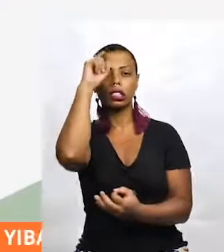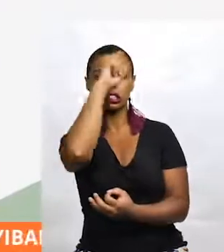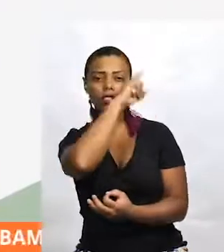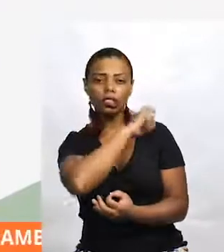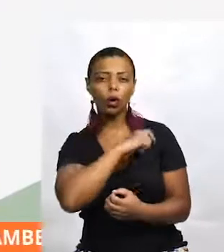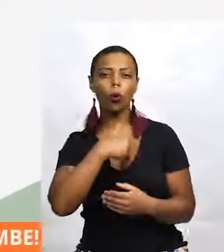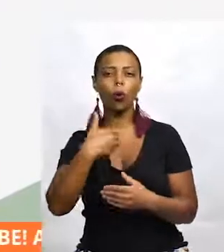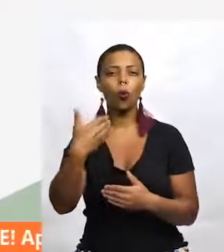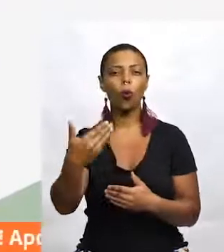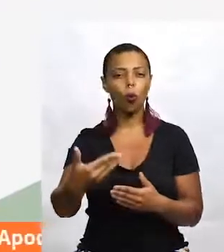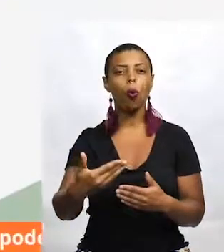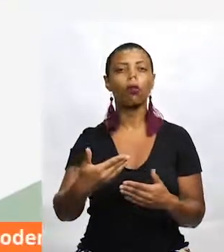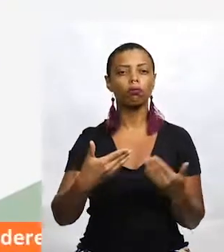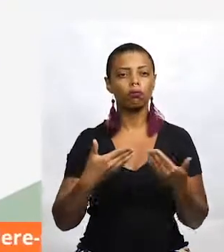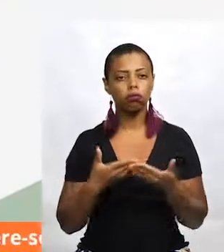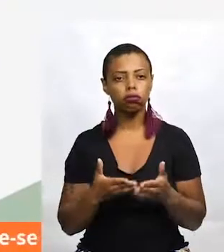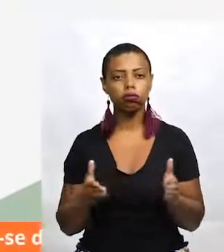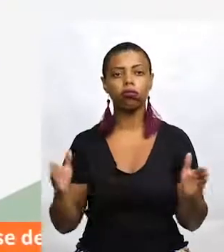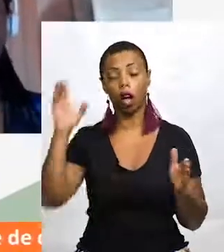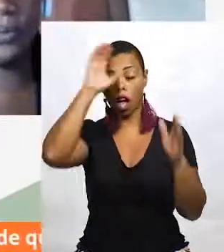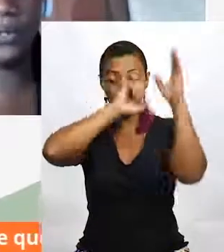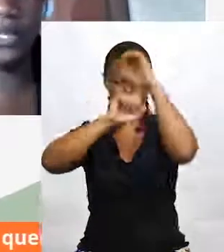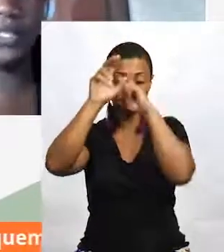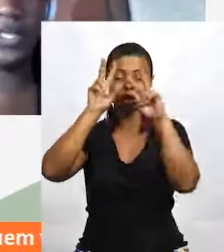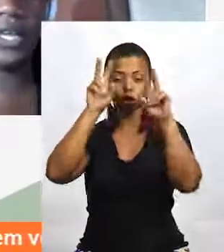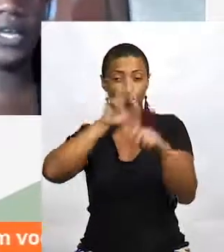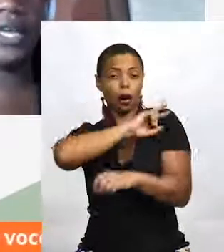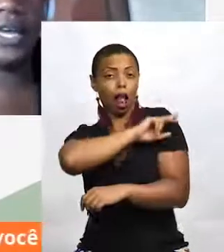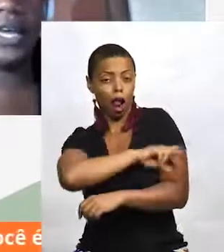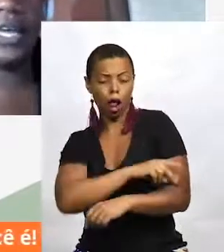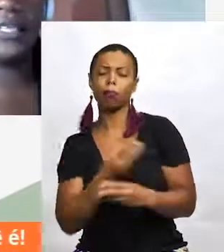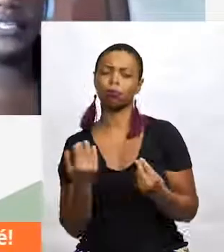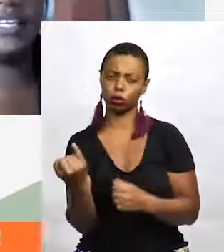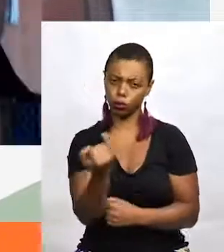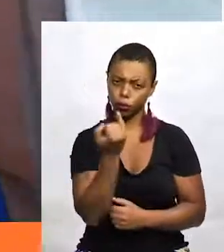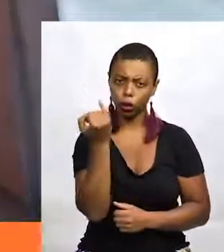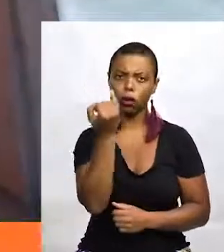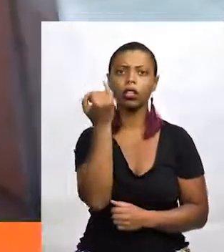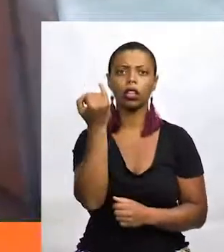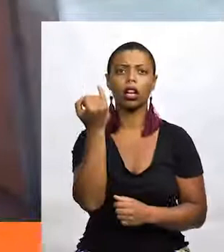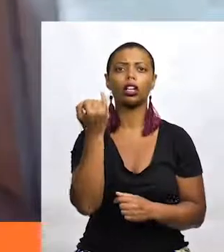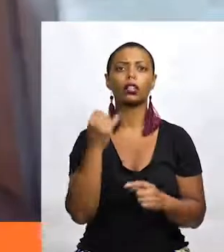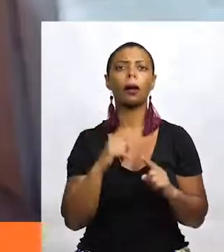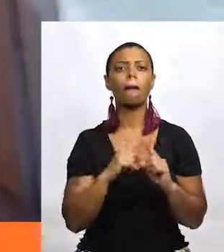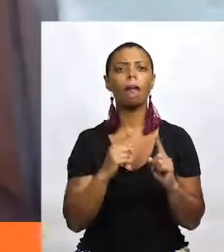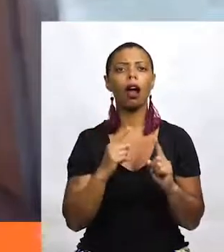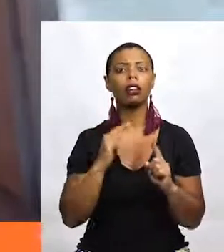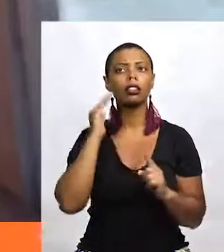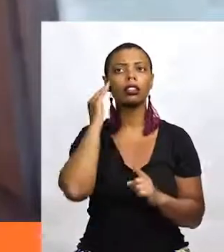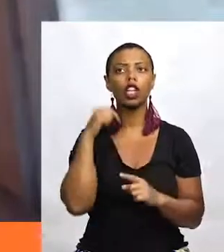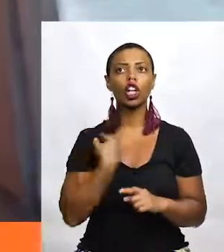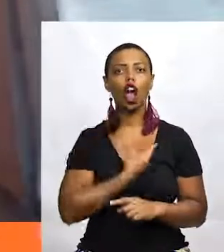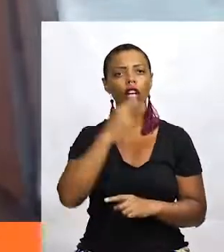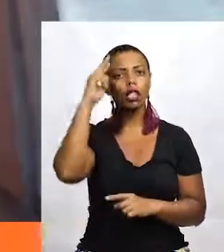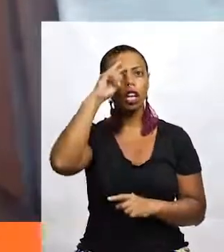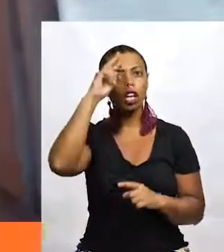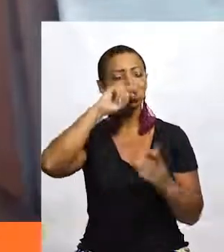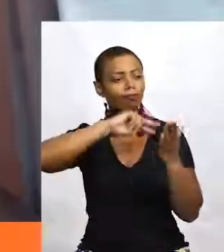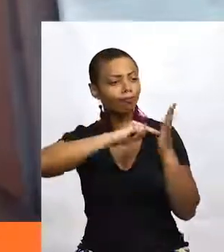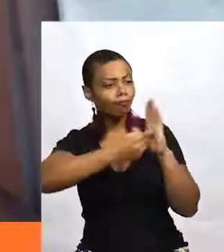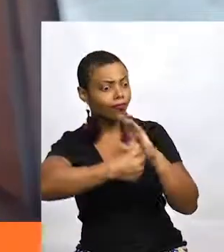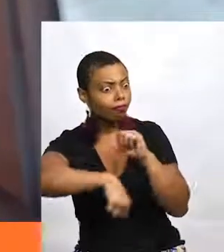momento em que você se abre para o letramento racial, e ele é extremamente importante, ressignificar a nossa história é